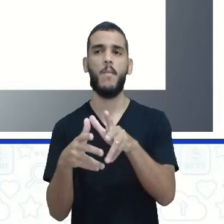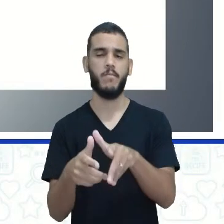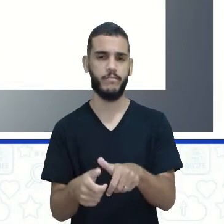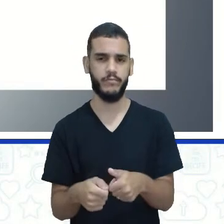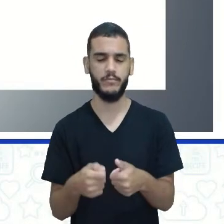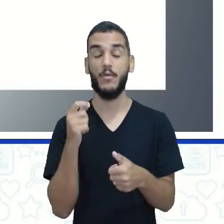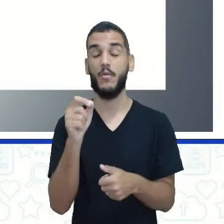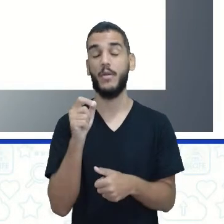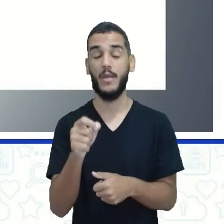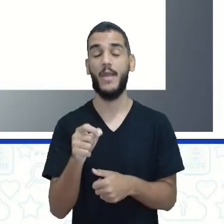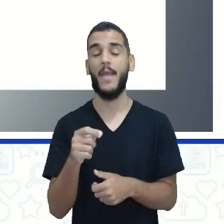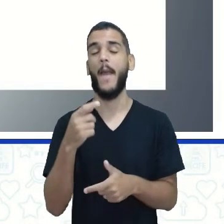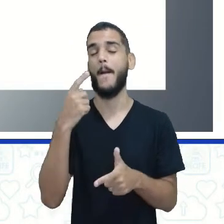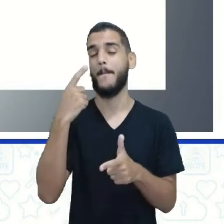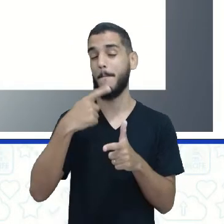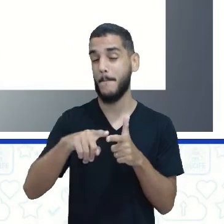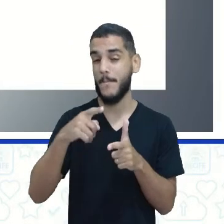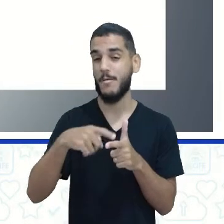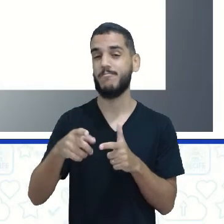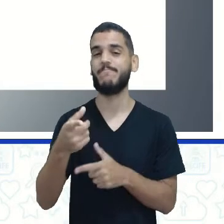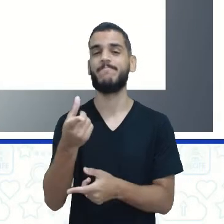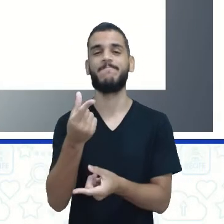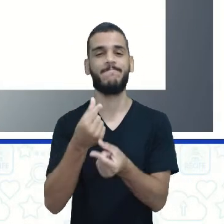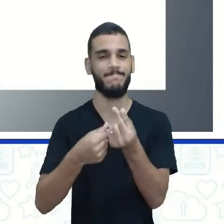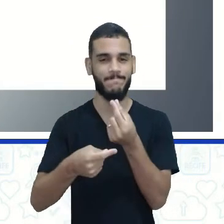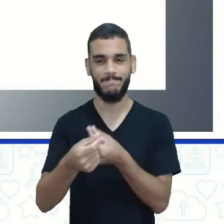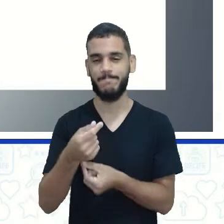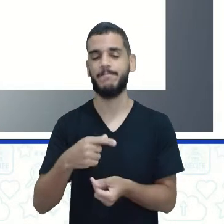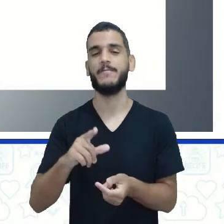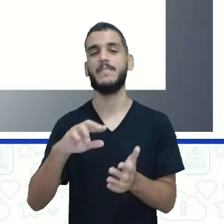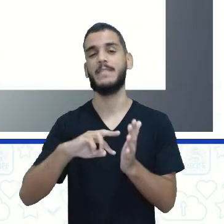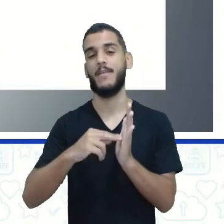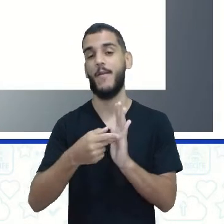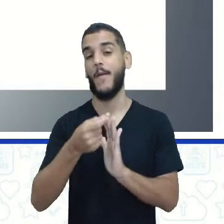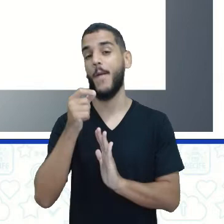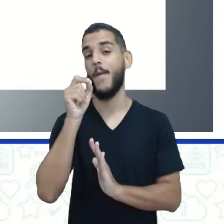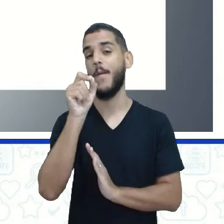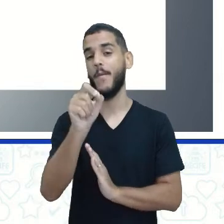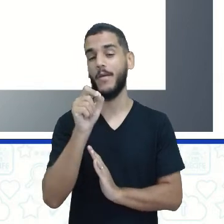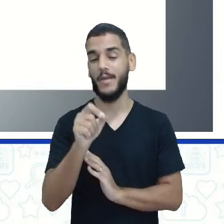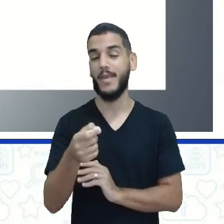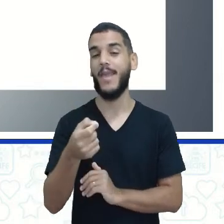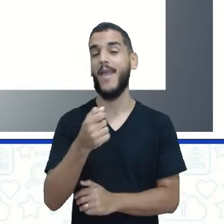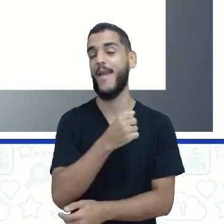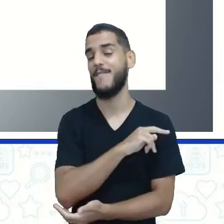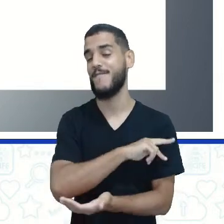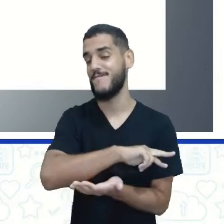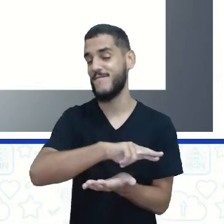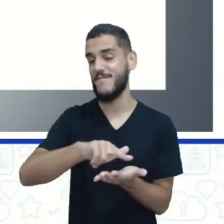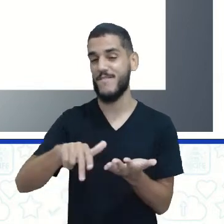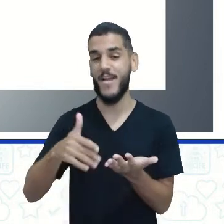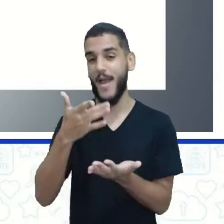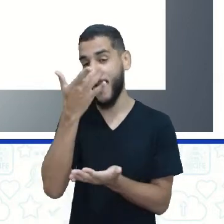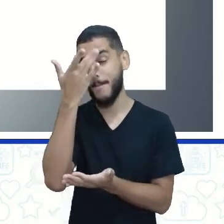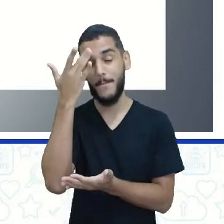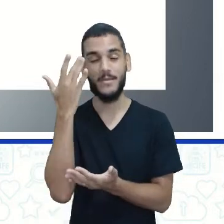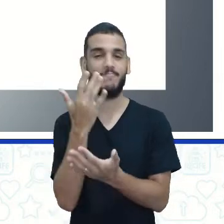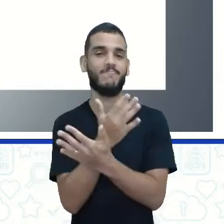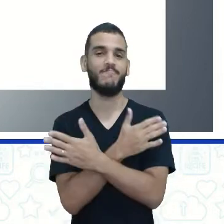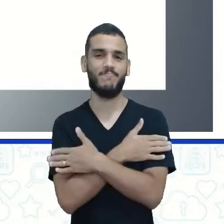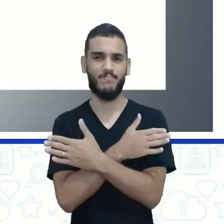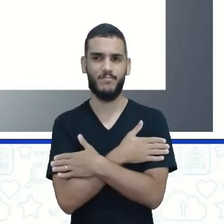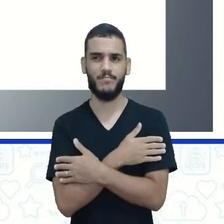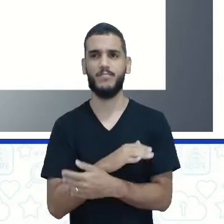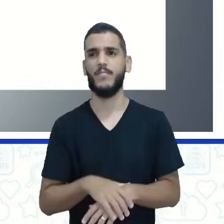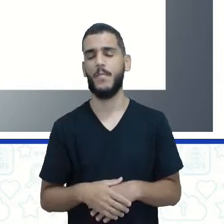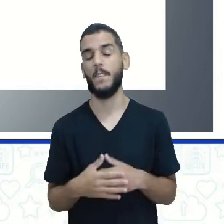mundo passa por uma crise econômica e fator que reflete diretamente na quantidade de desempregados. A gente já não